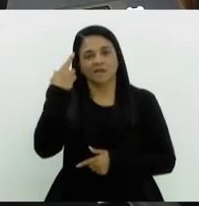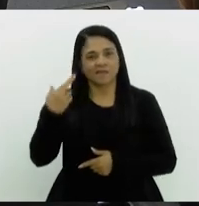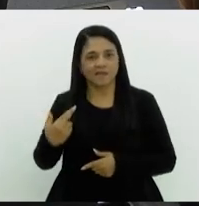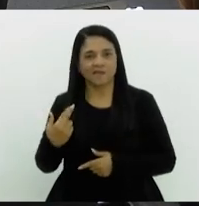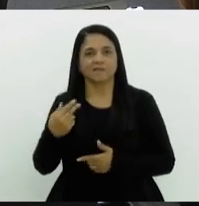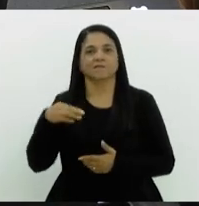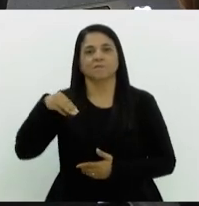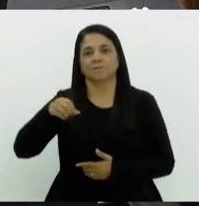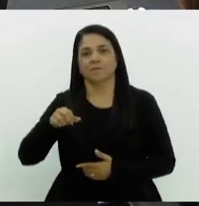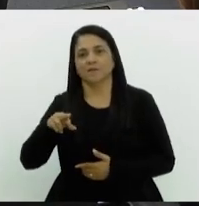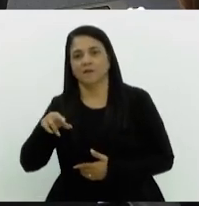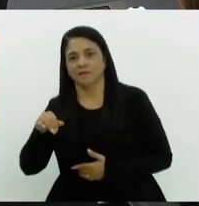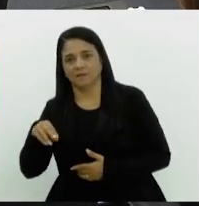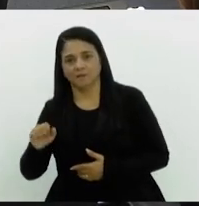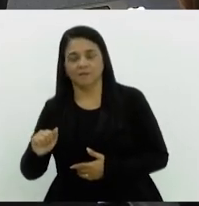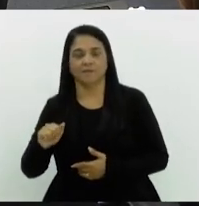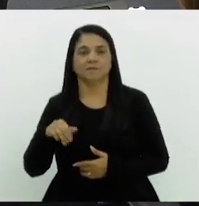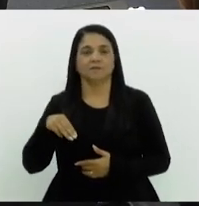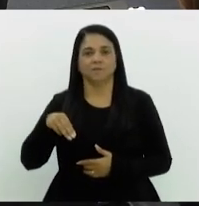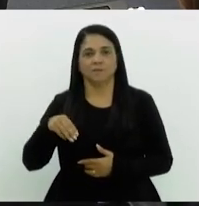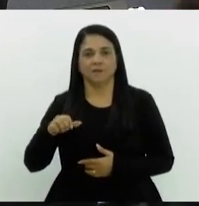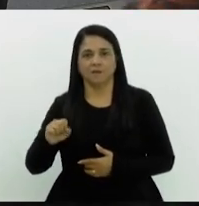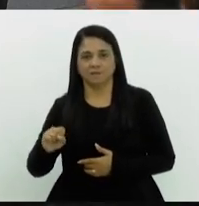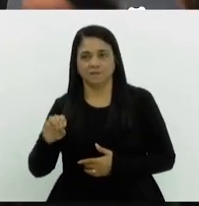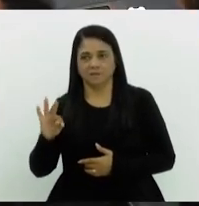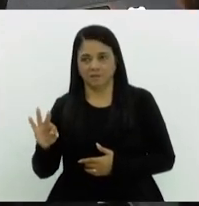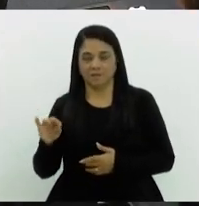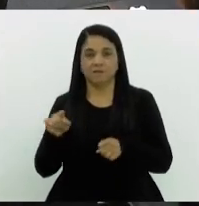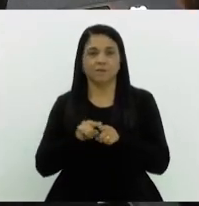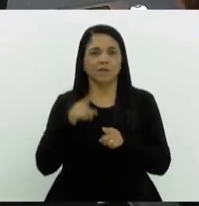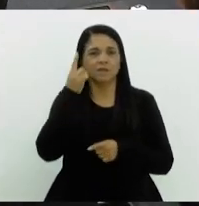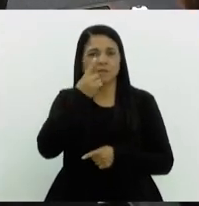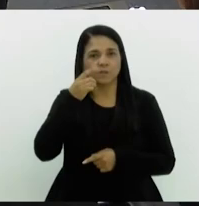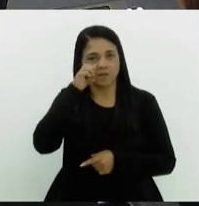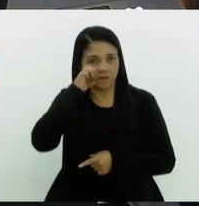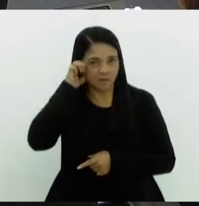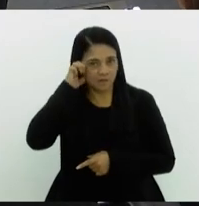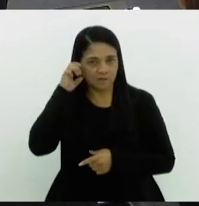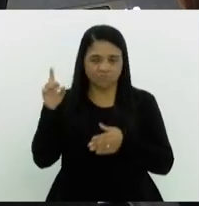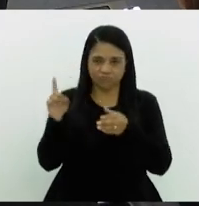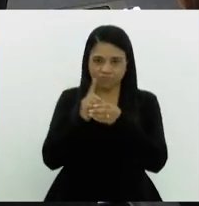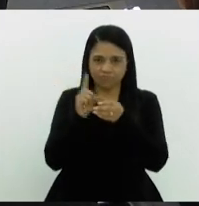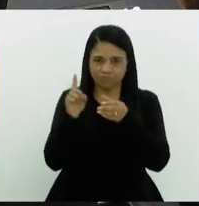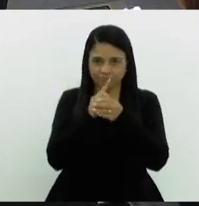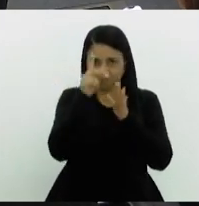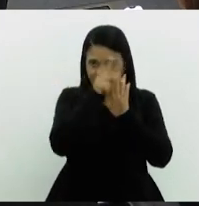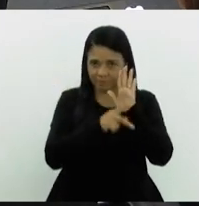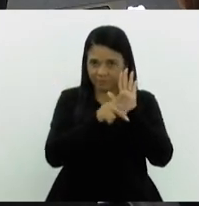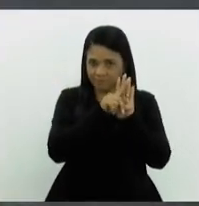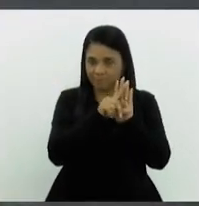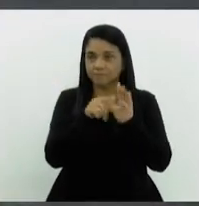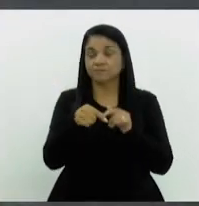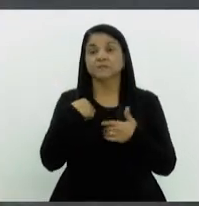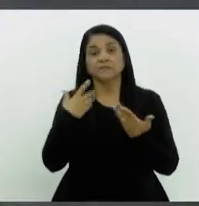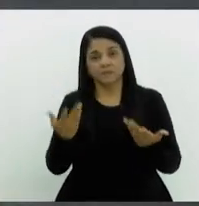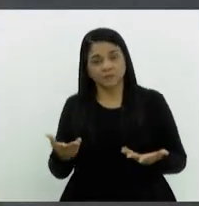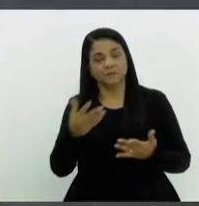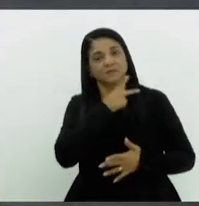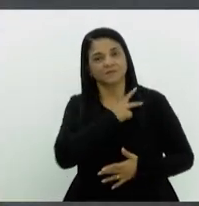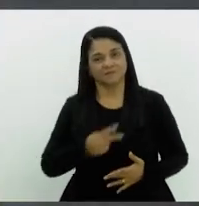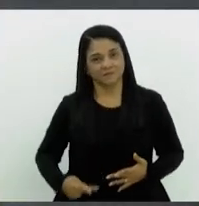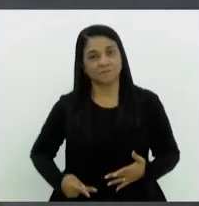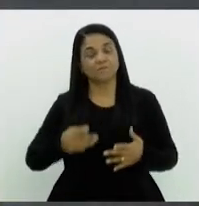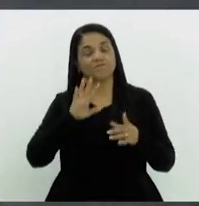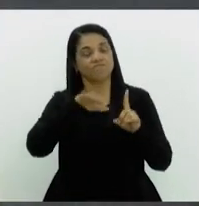deputada Marina do MST. Senhora... E deputada Élica Takimoto. Senhora presidenta, quero aqui elogiar